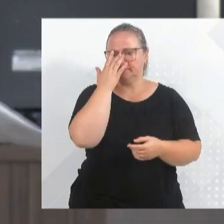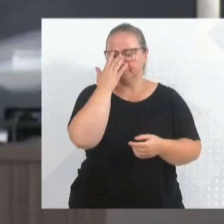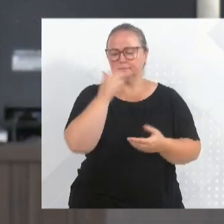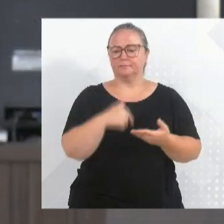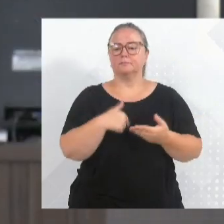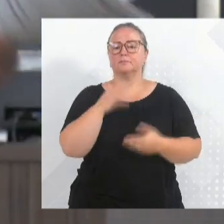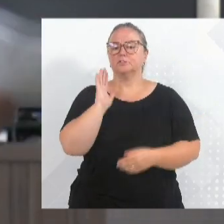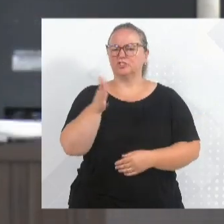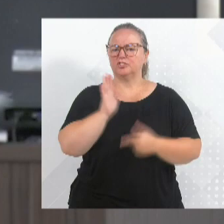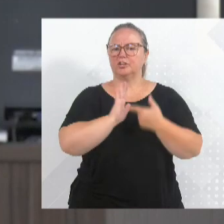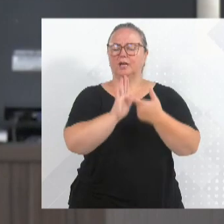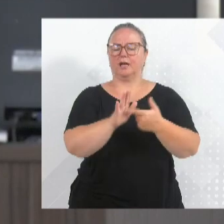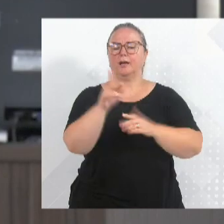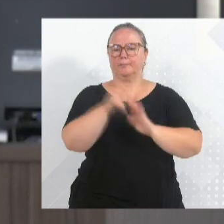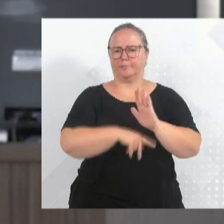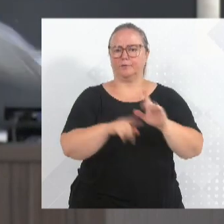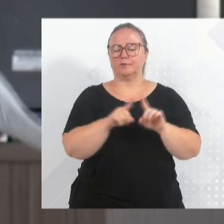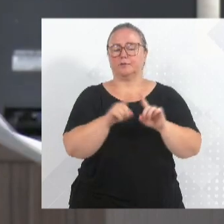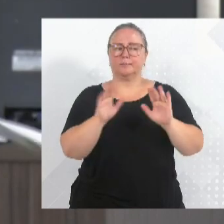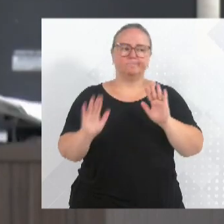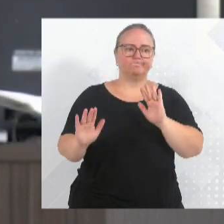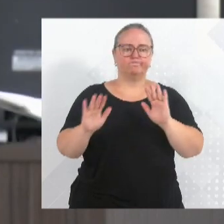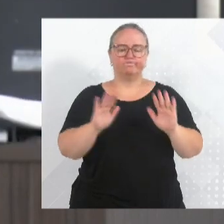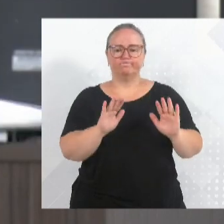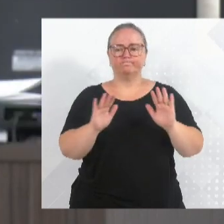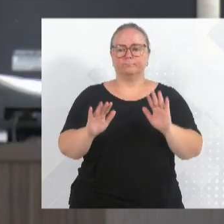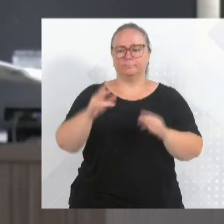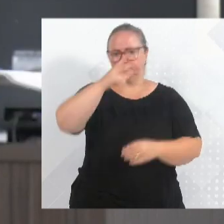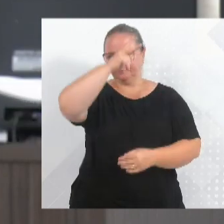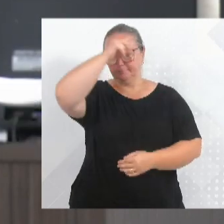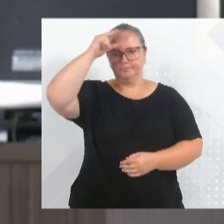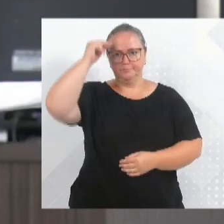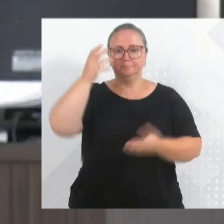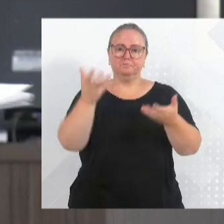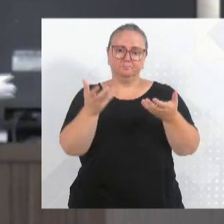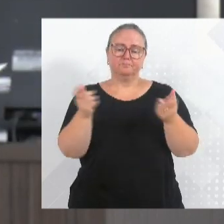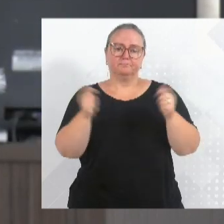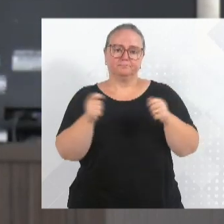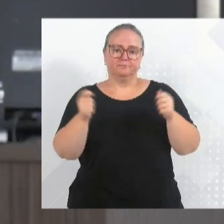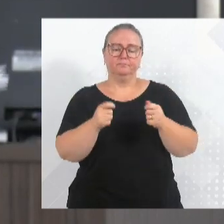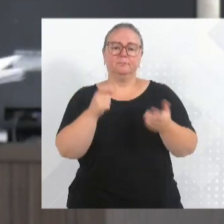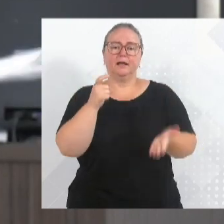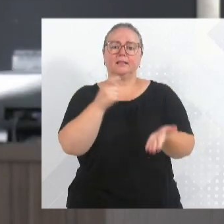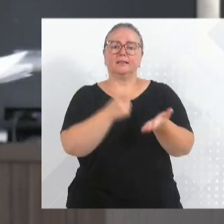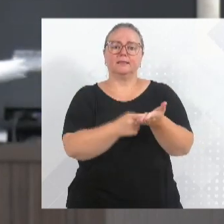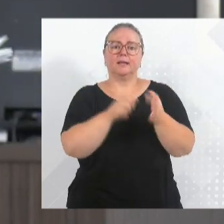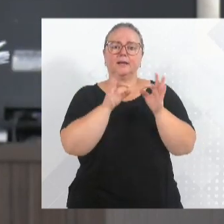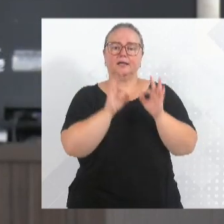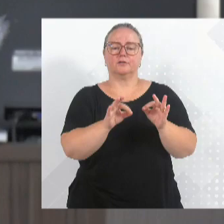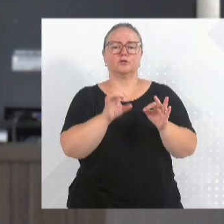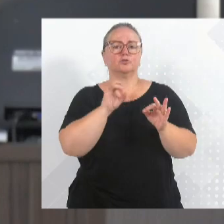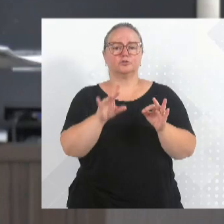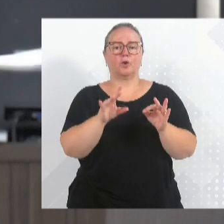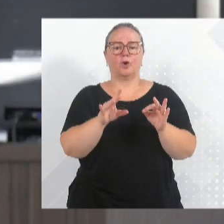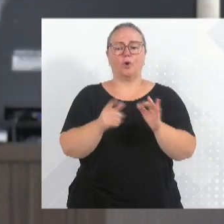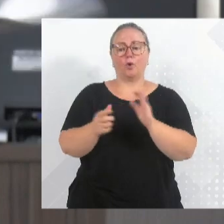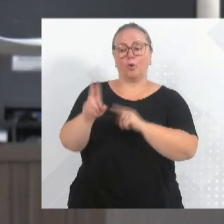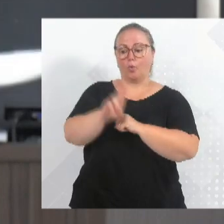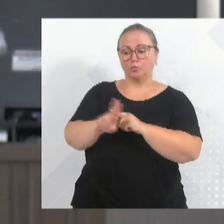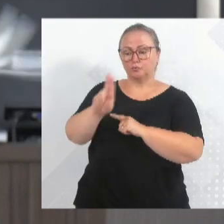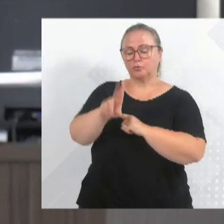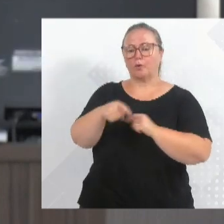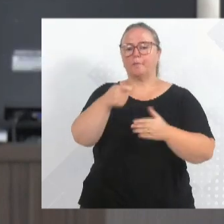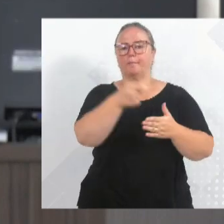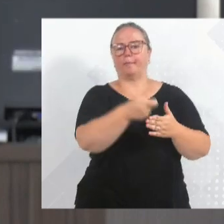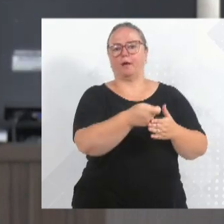projeto aqui, mas como não pôde partir desta casa, o prefeito poderia fazer o tarifa justa, a pessoa paga somente aquele consome, né?